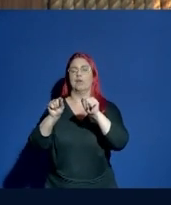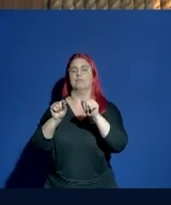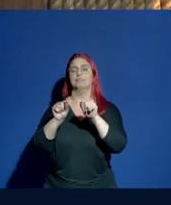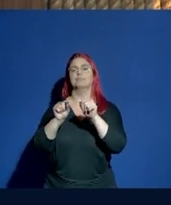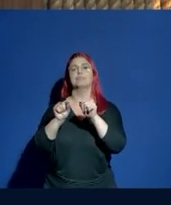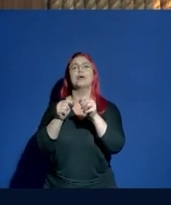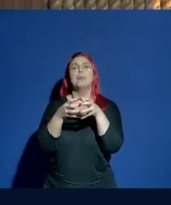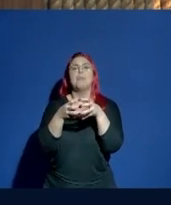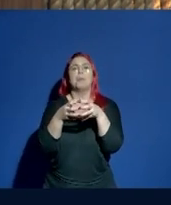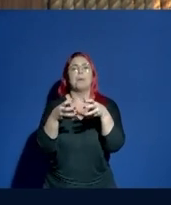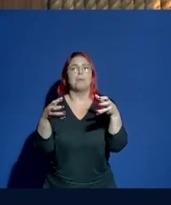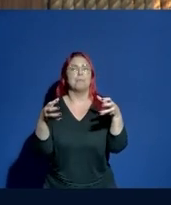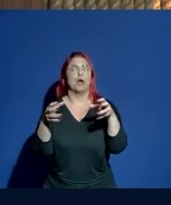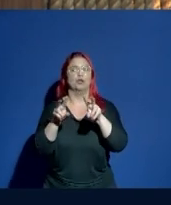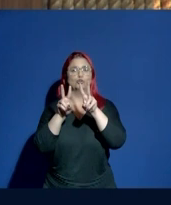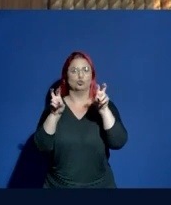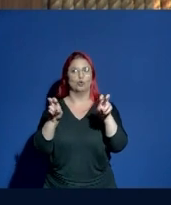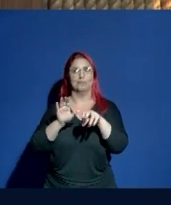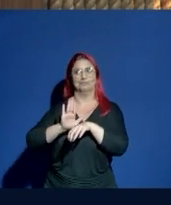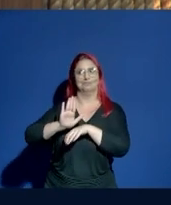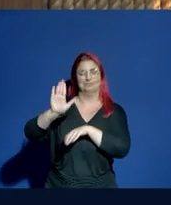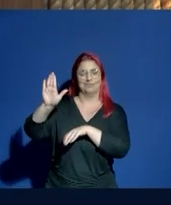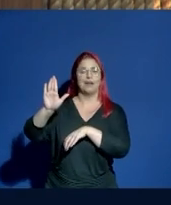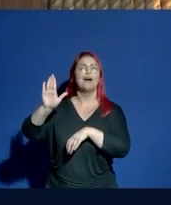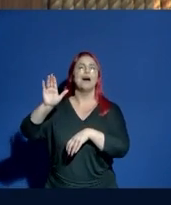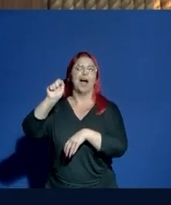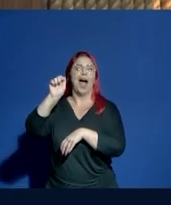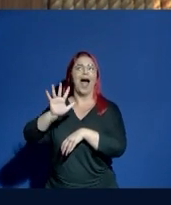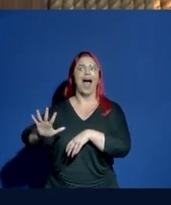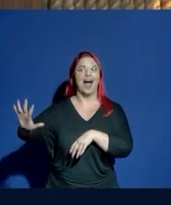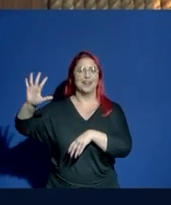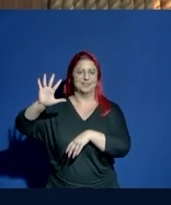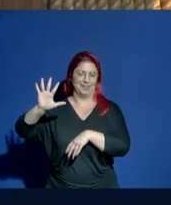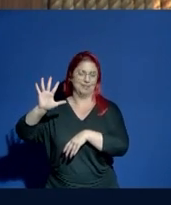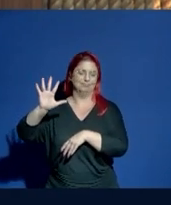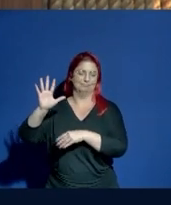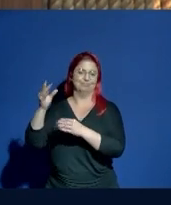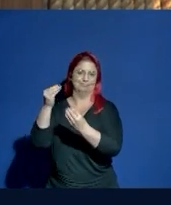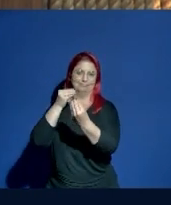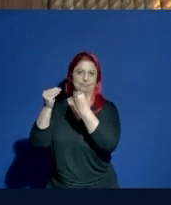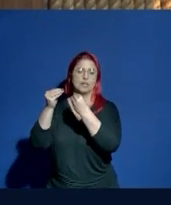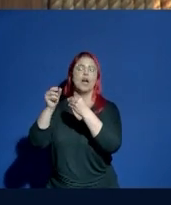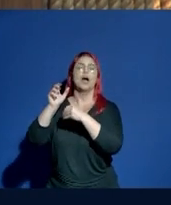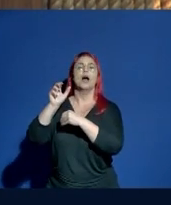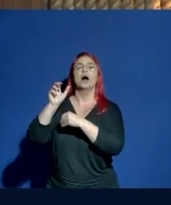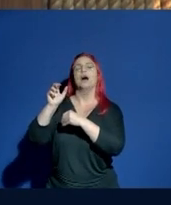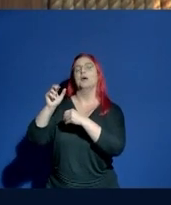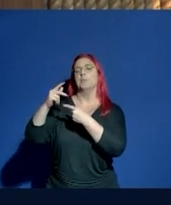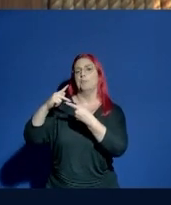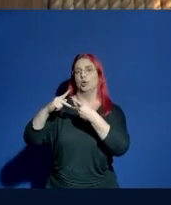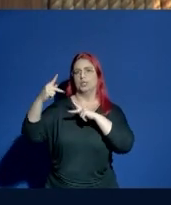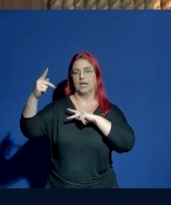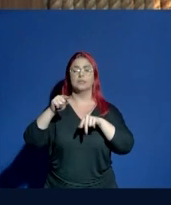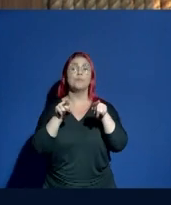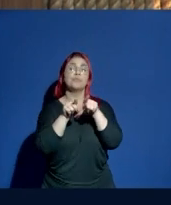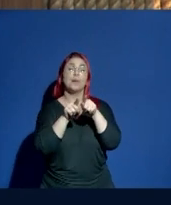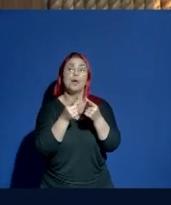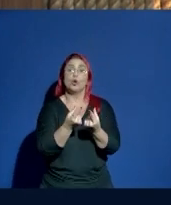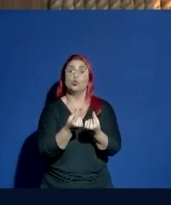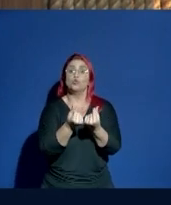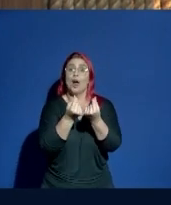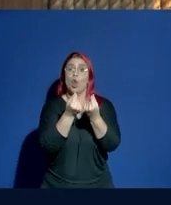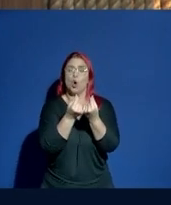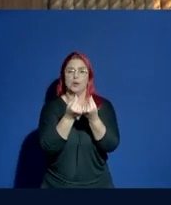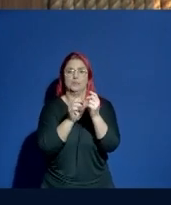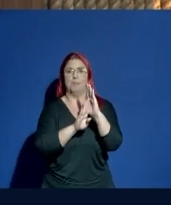consumo, principalmente no mercado asiático, de proteínas como um todo. Né? E o aumento dos preços de proteínas, principalmente a